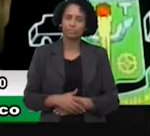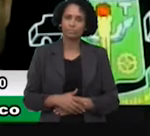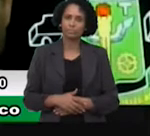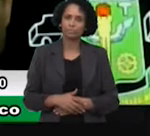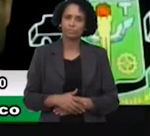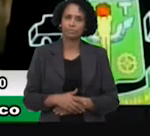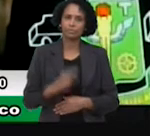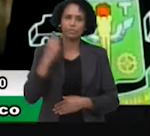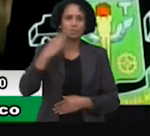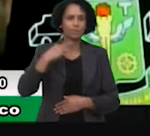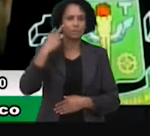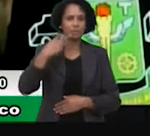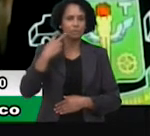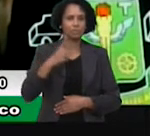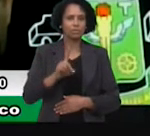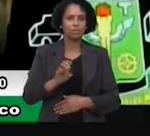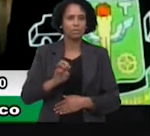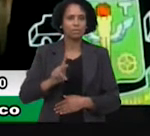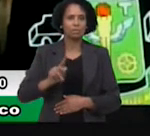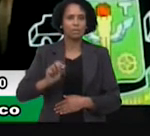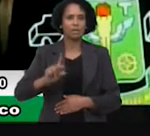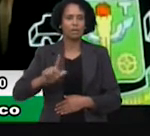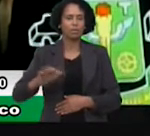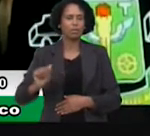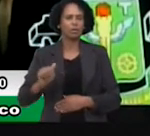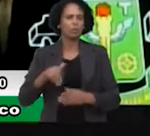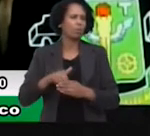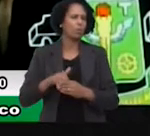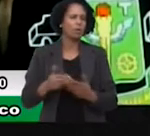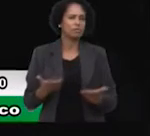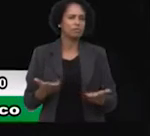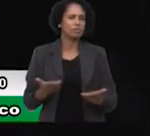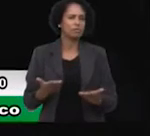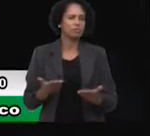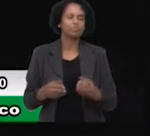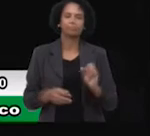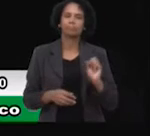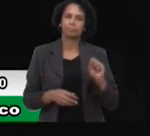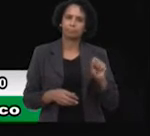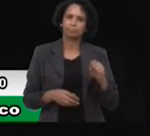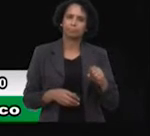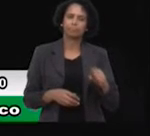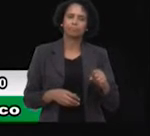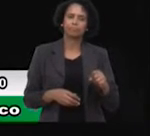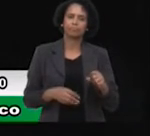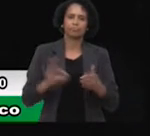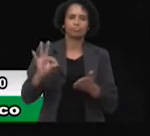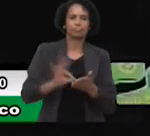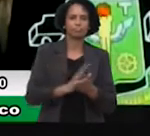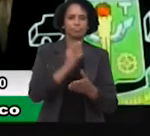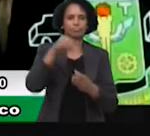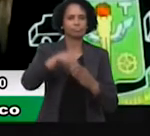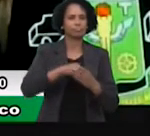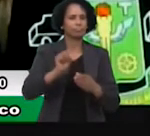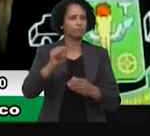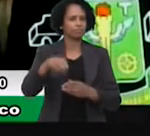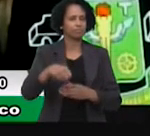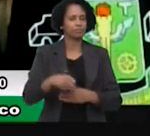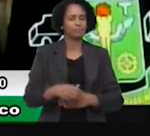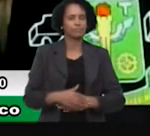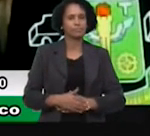Novo vereador De Paula, como vota, Vossa Excelência? Voto sim, senhor secretário. Registrado o voto sim do novo vereador De